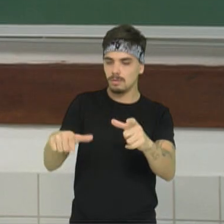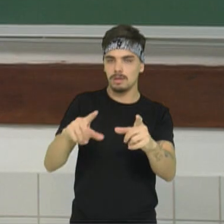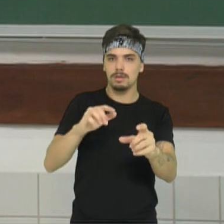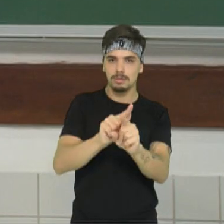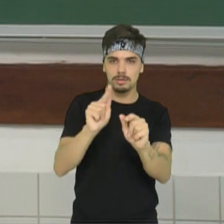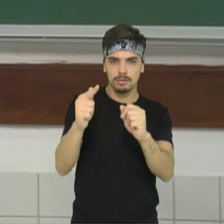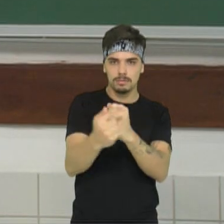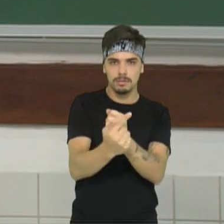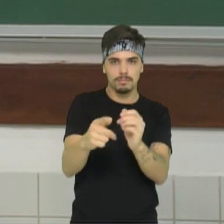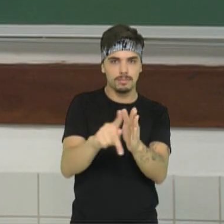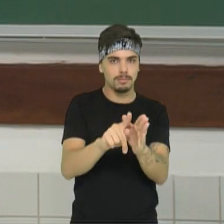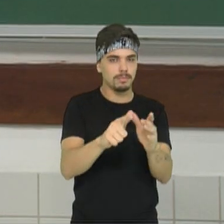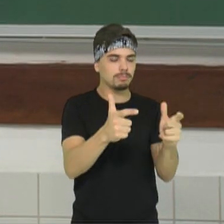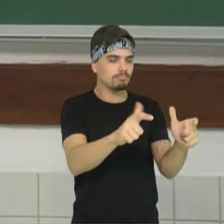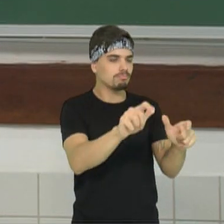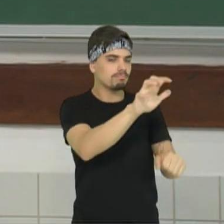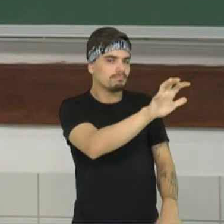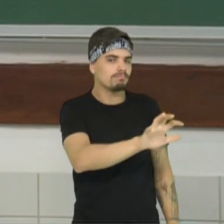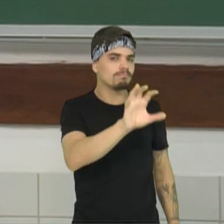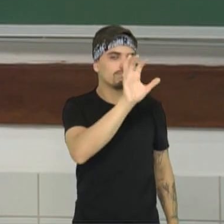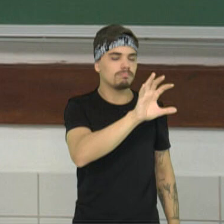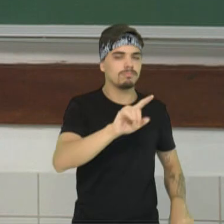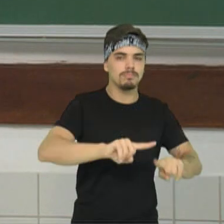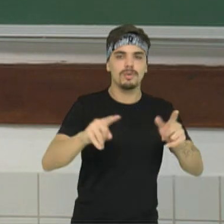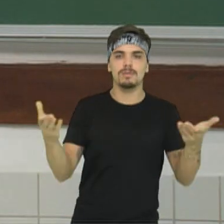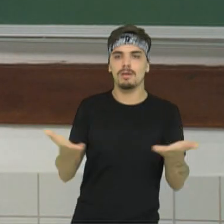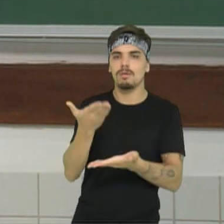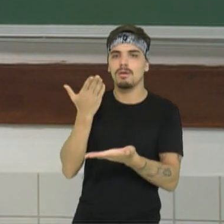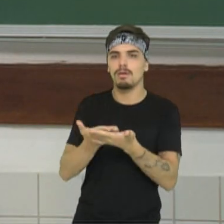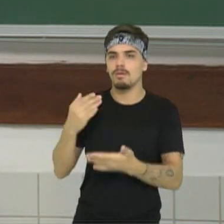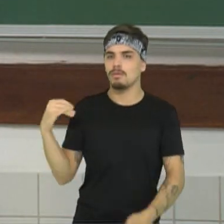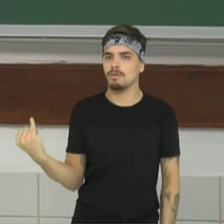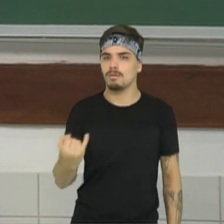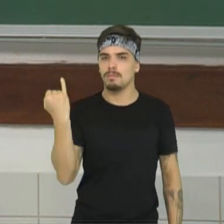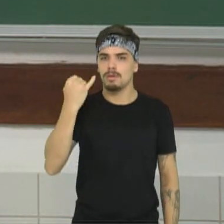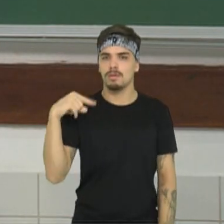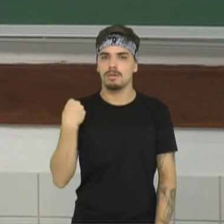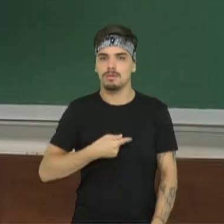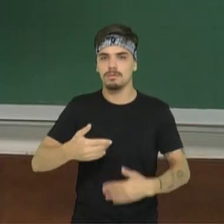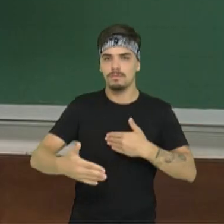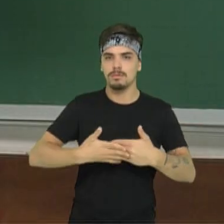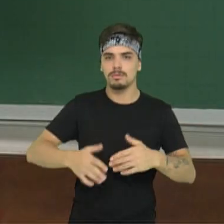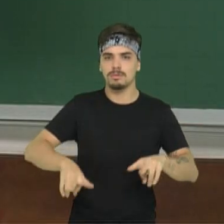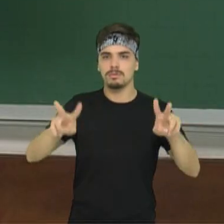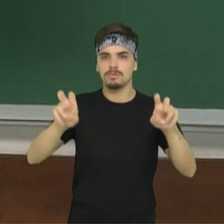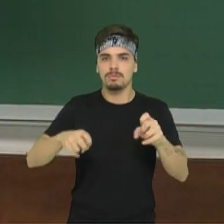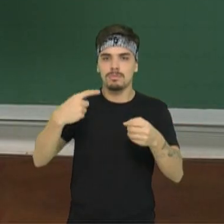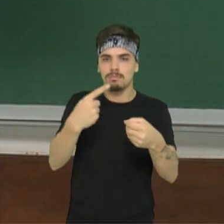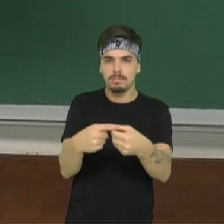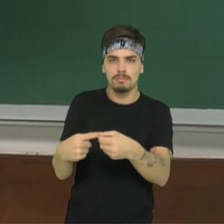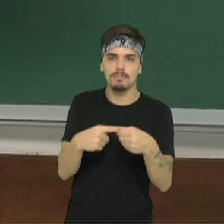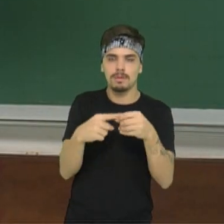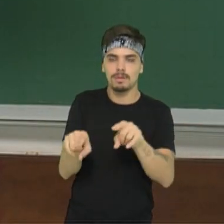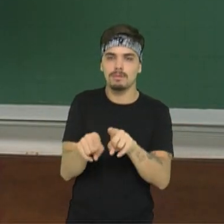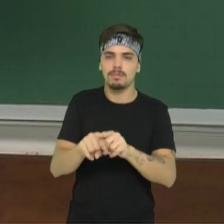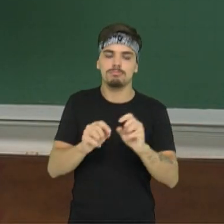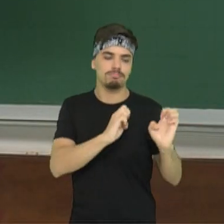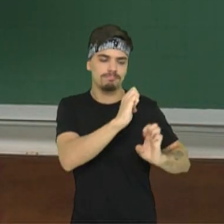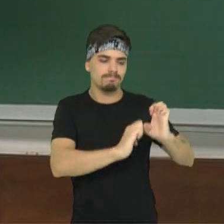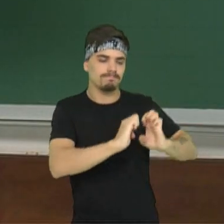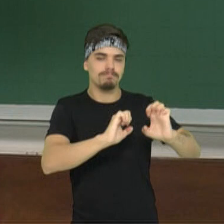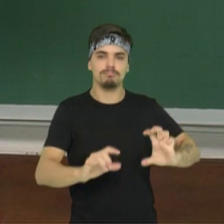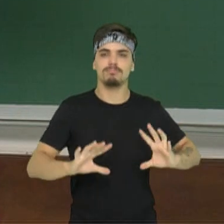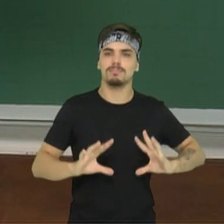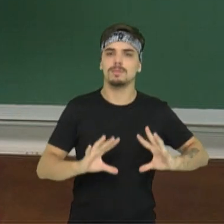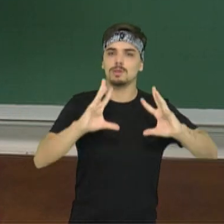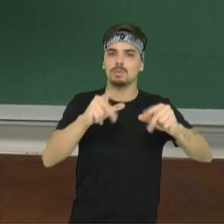nessas regiões. Então essa aula é muito importante e decisiva para a gente fechar esse tema da urbanização, da parte industrial e tudo